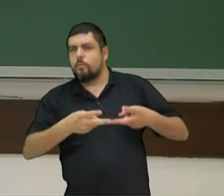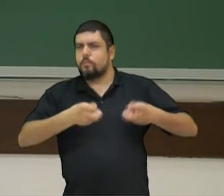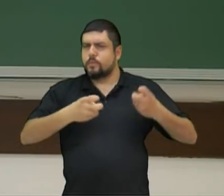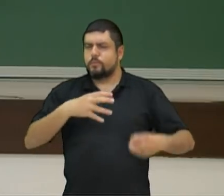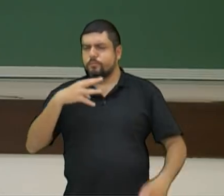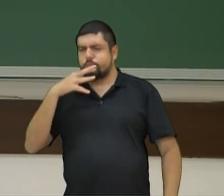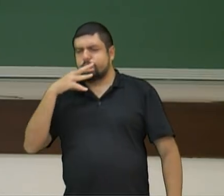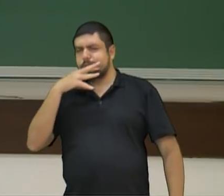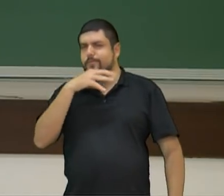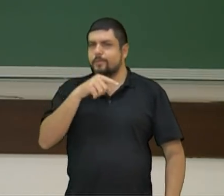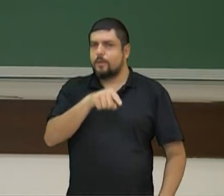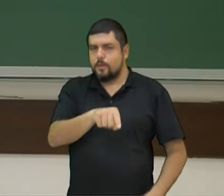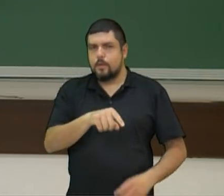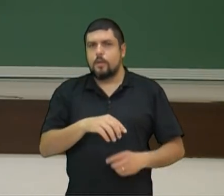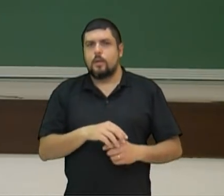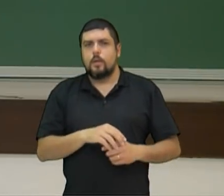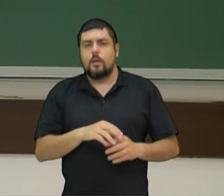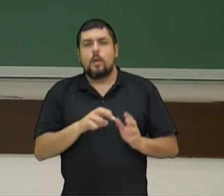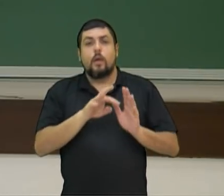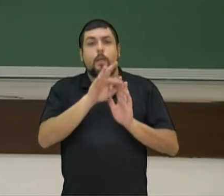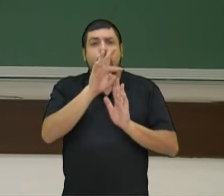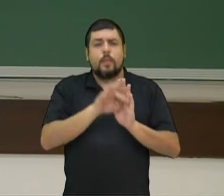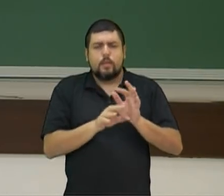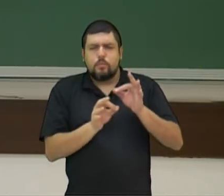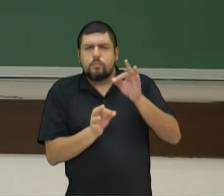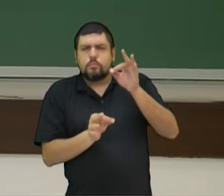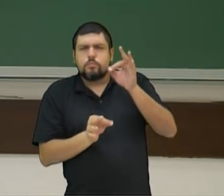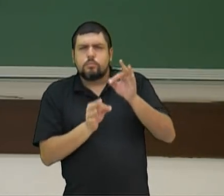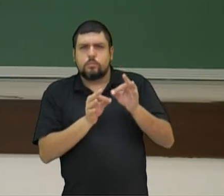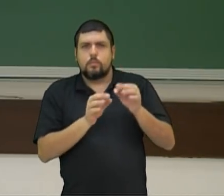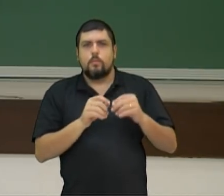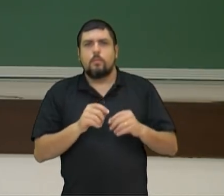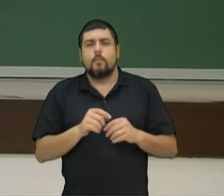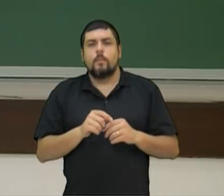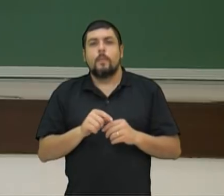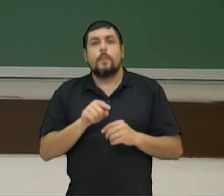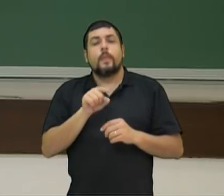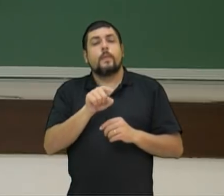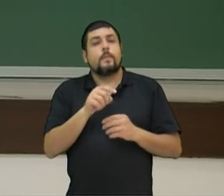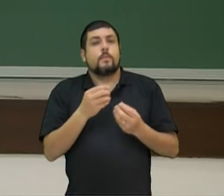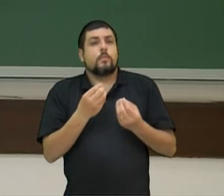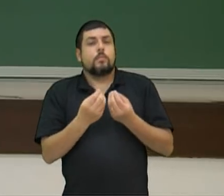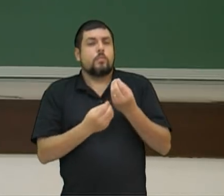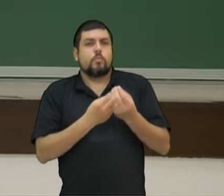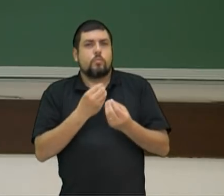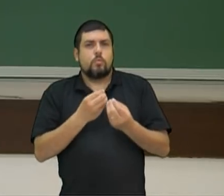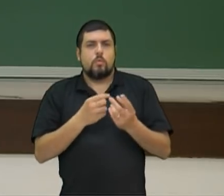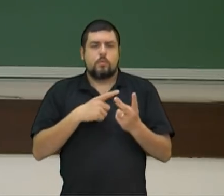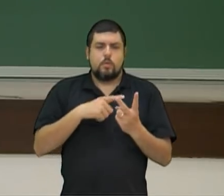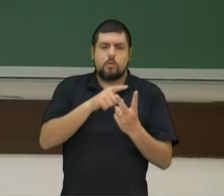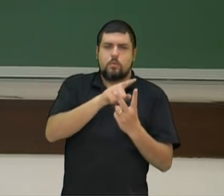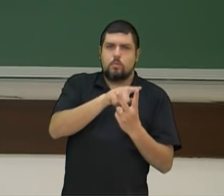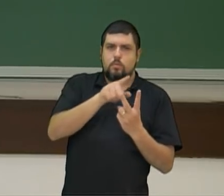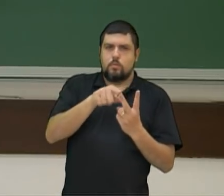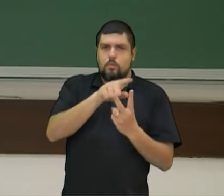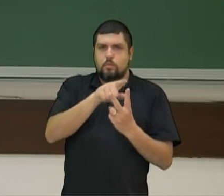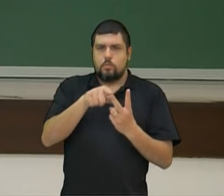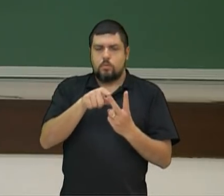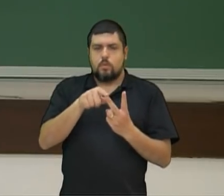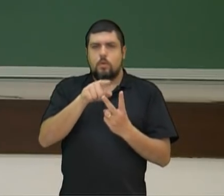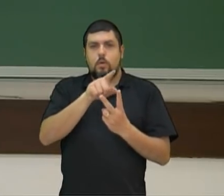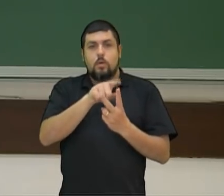são textos curtos, né? Esses textos eles se apresentam em duas formas de discurso. A gente pode ter a